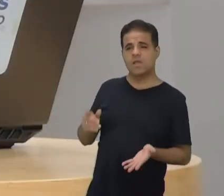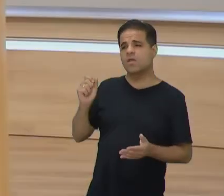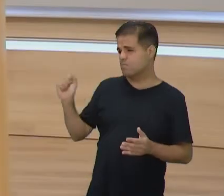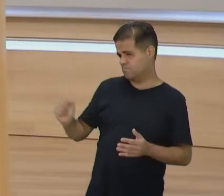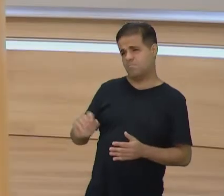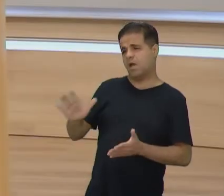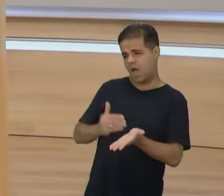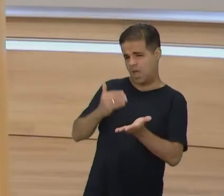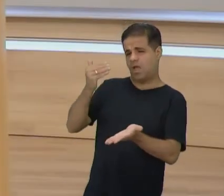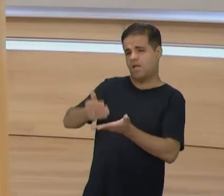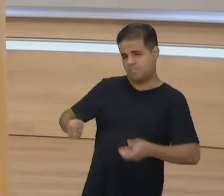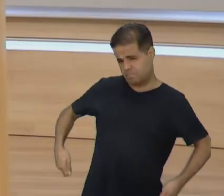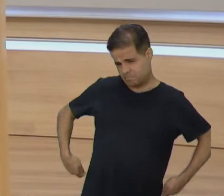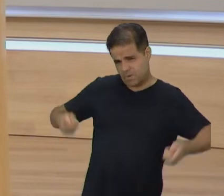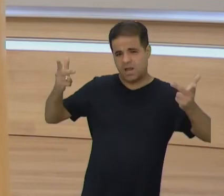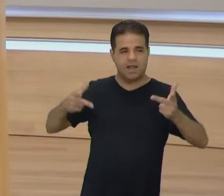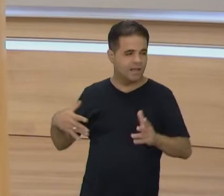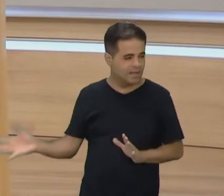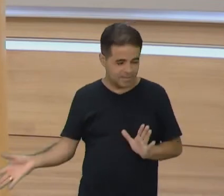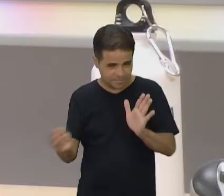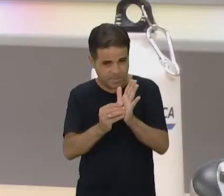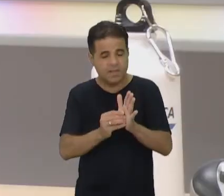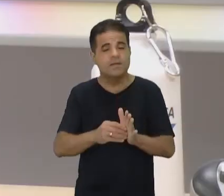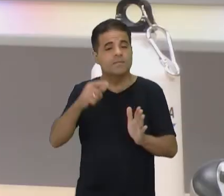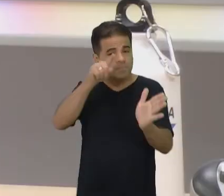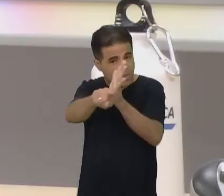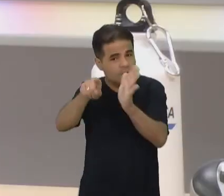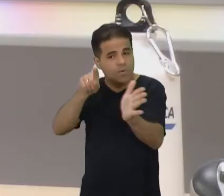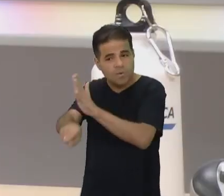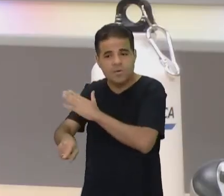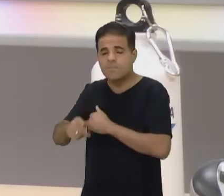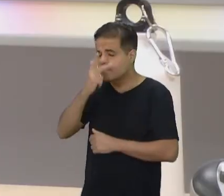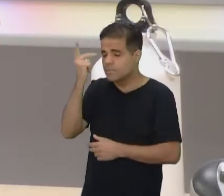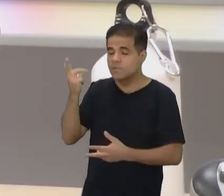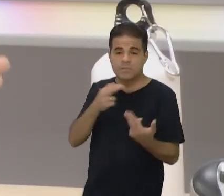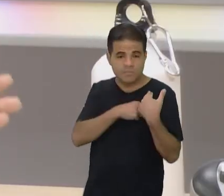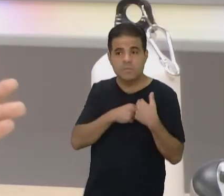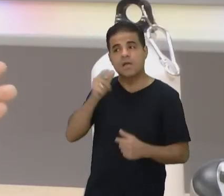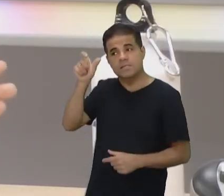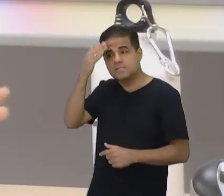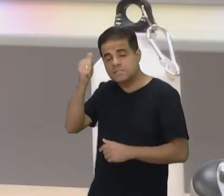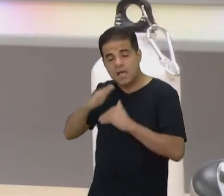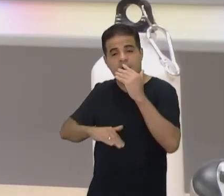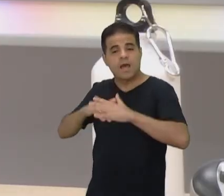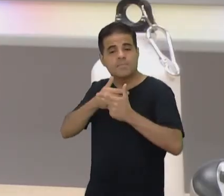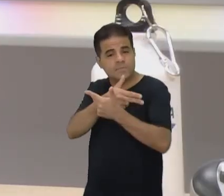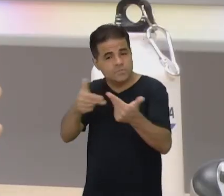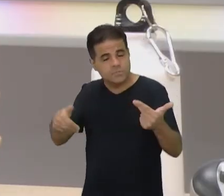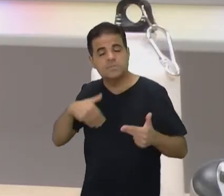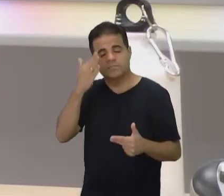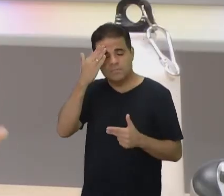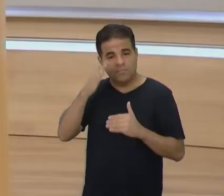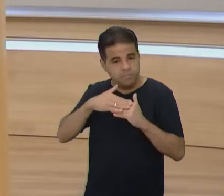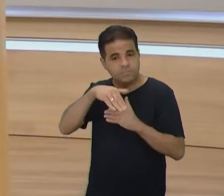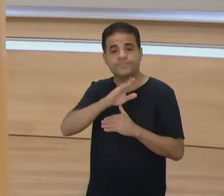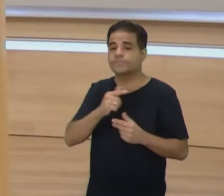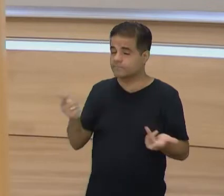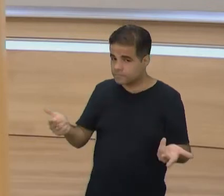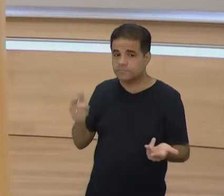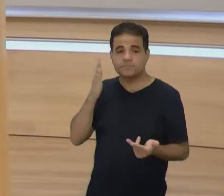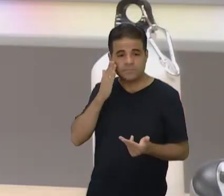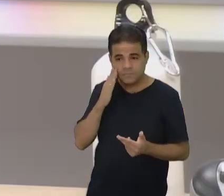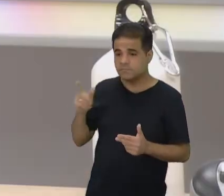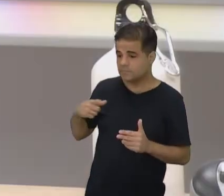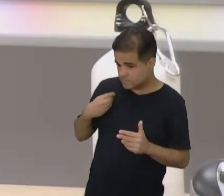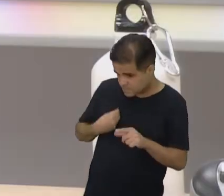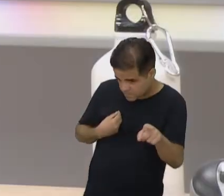gastei mais. Então coloca, é isso. Tem que perguntar para o responsável, que esse é o que mais sabe dessas coisas, com certeza. Você não estava lá. Eu não estava lá. Você